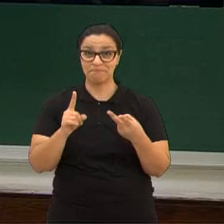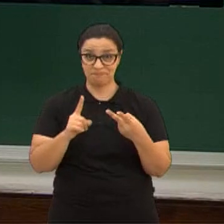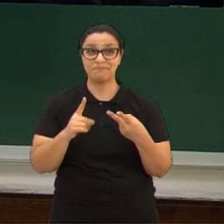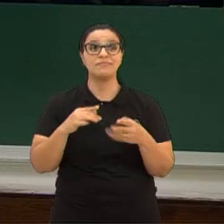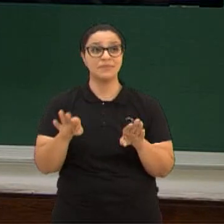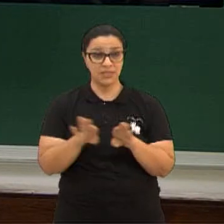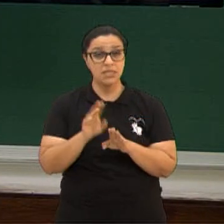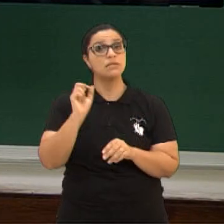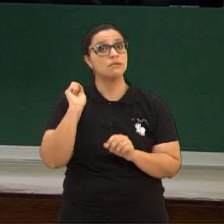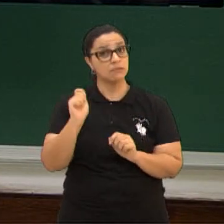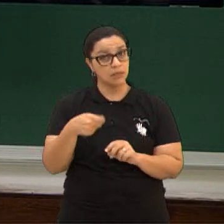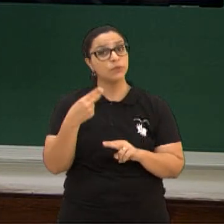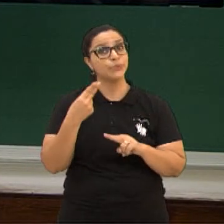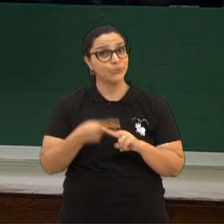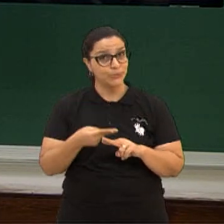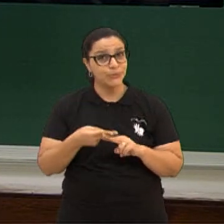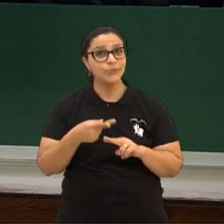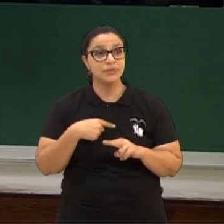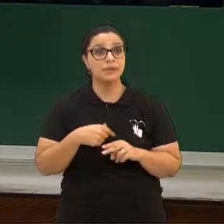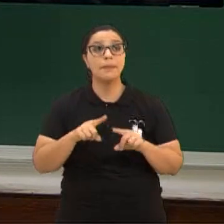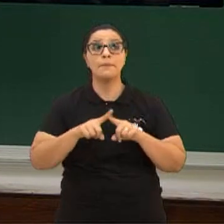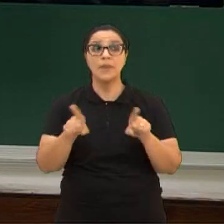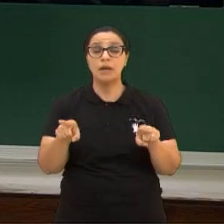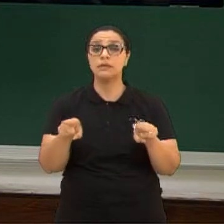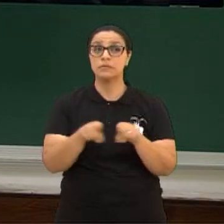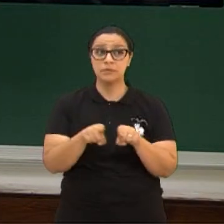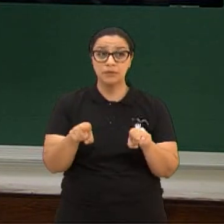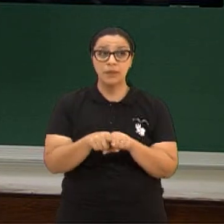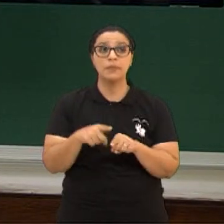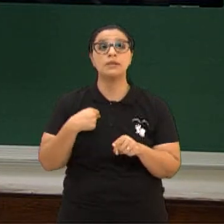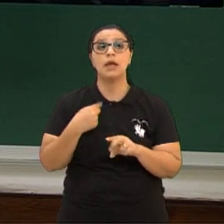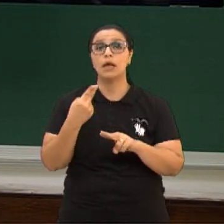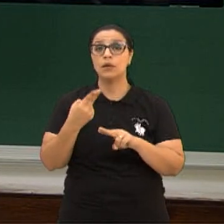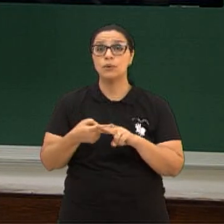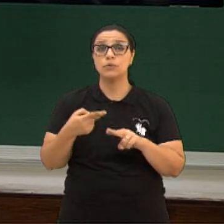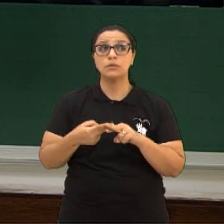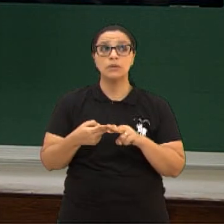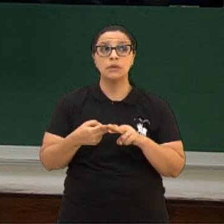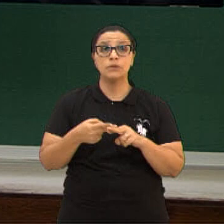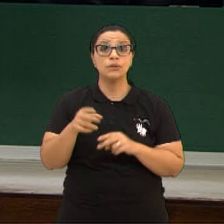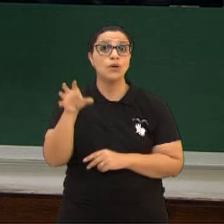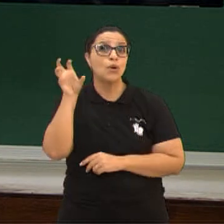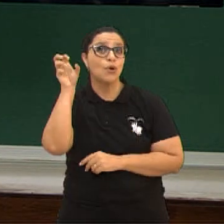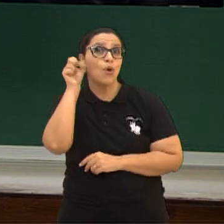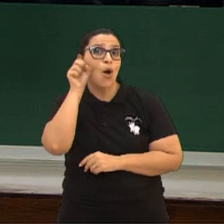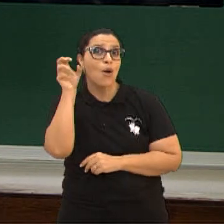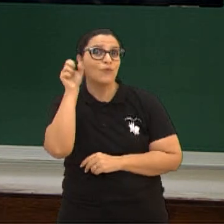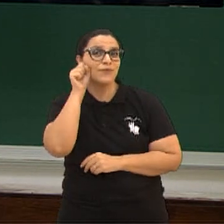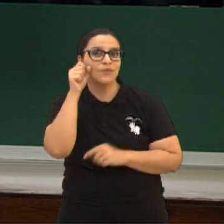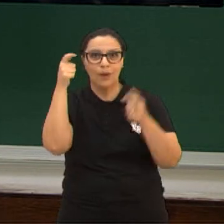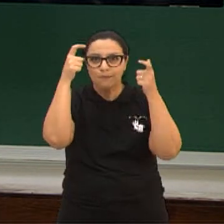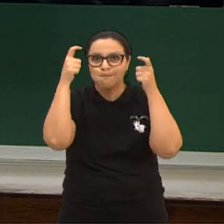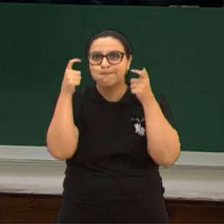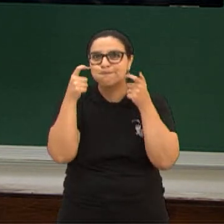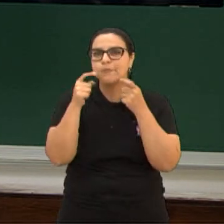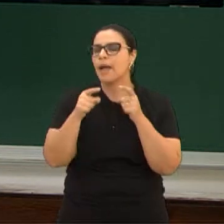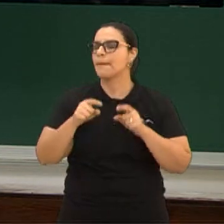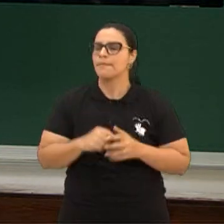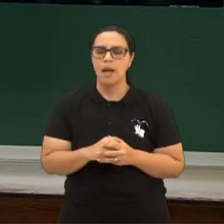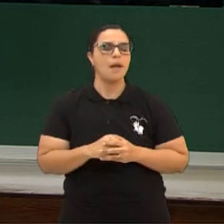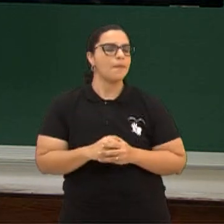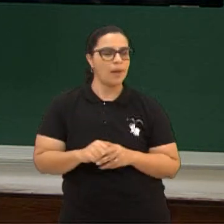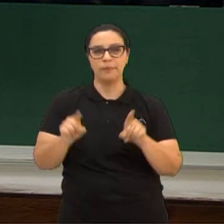está usando o celular, mas ele também está listening to music. Ele está